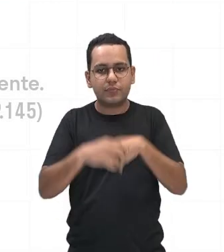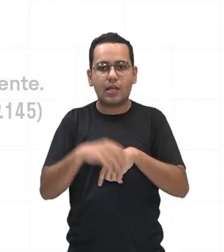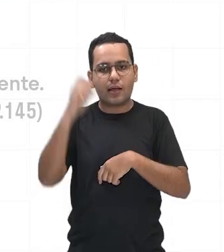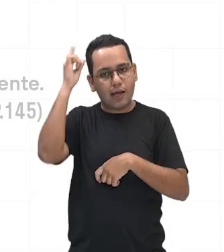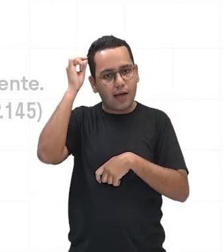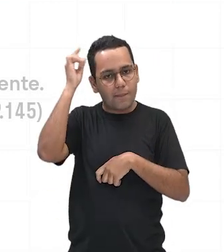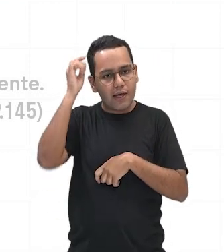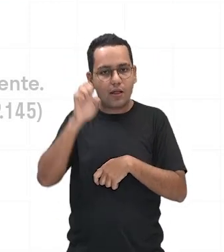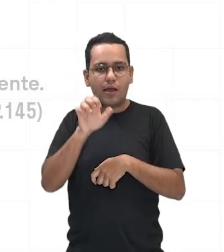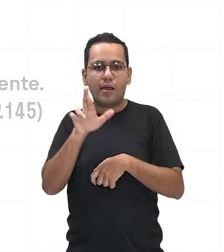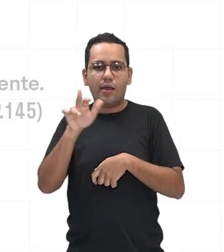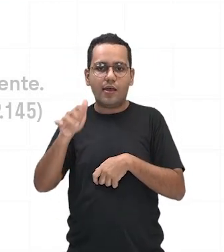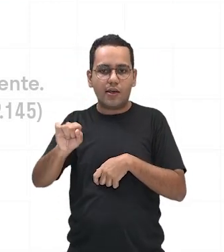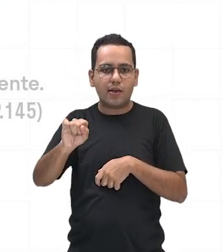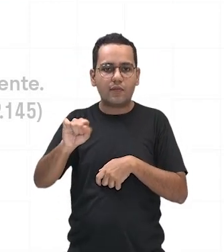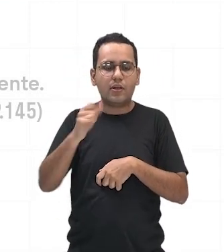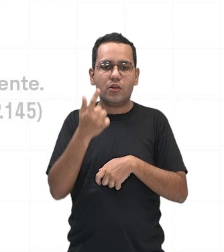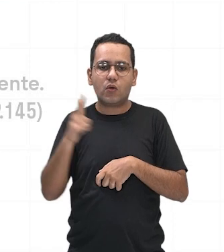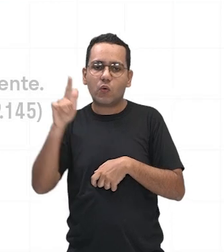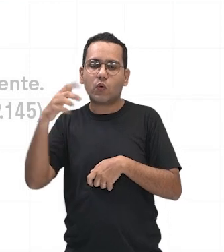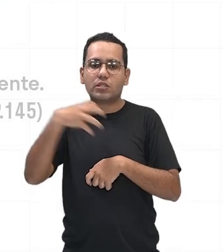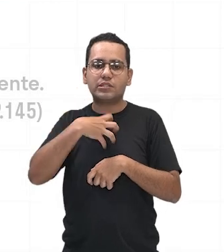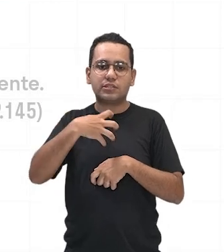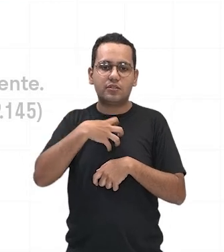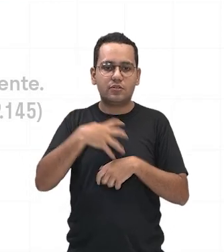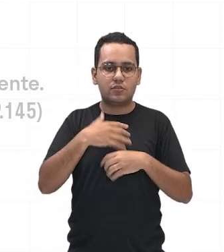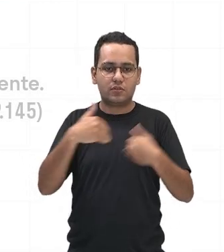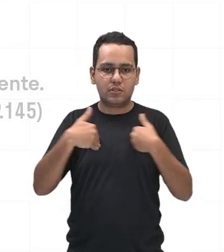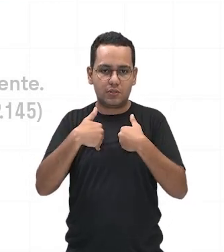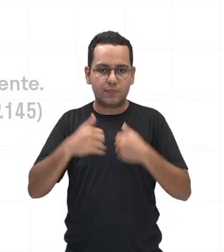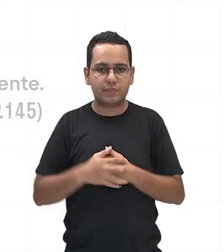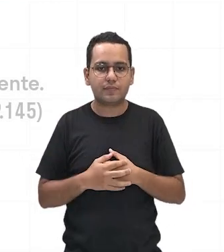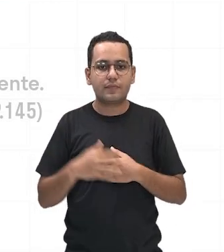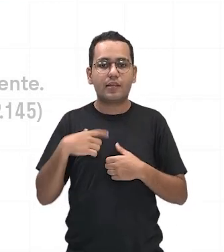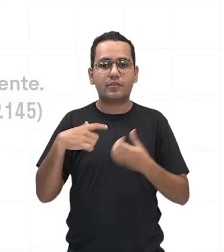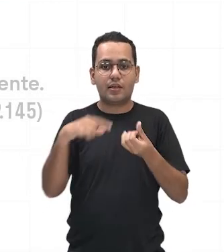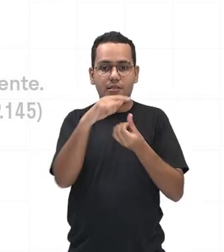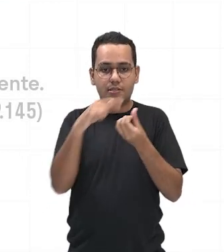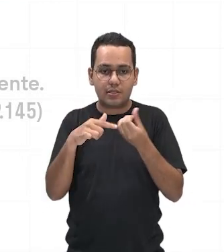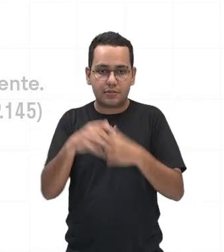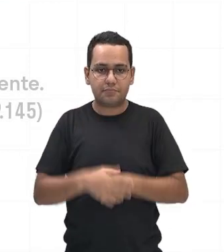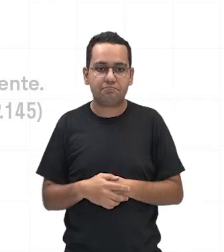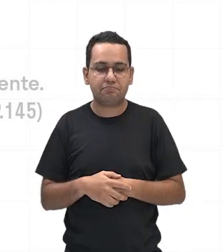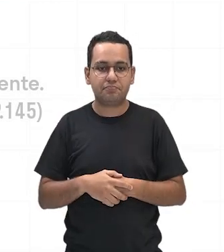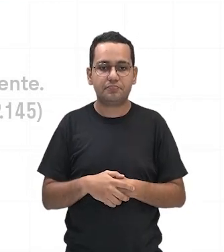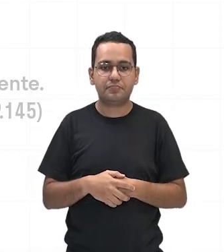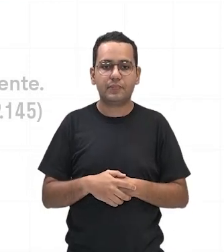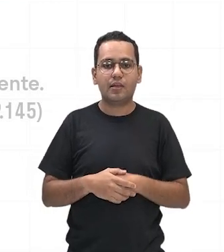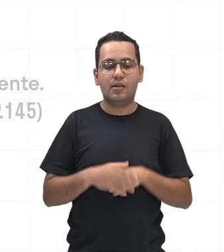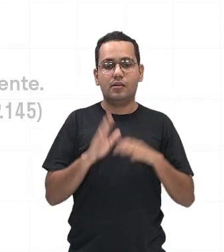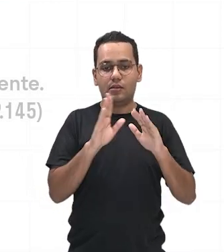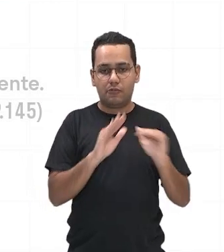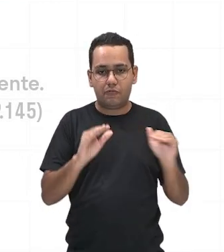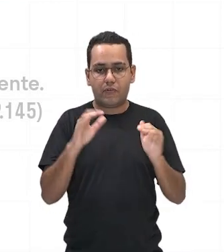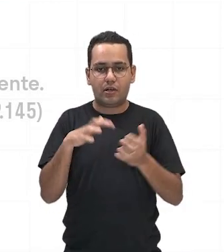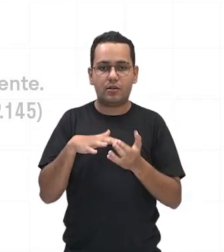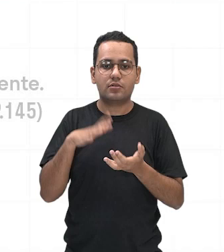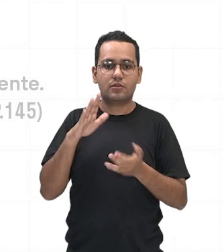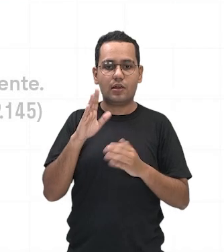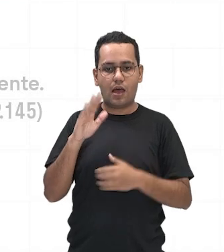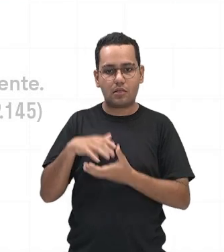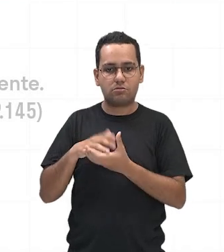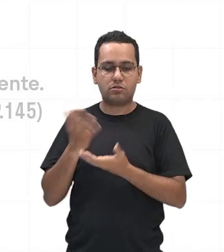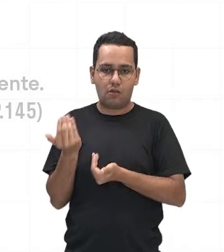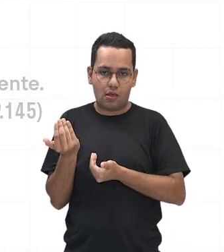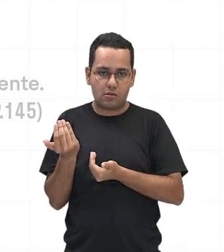animais. As etapas de sua vida são 6, como os dias da criação: a infância, a adolescência, a juventude, a maturidade,